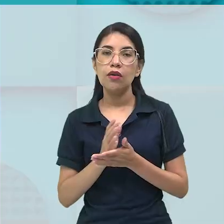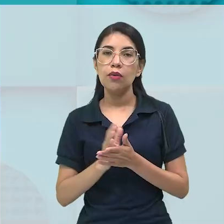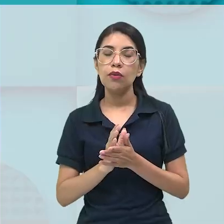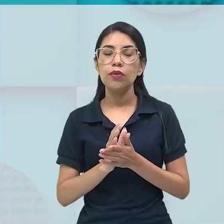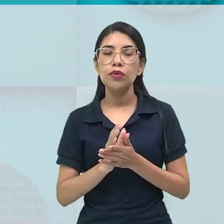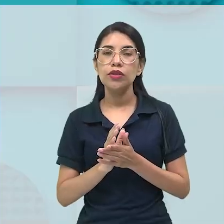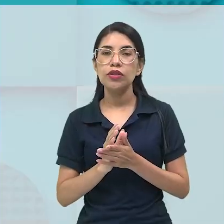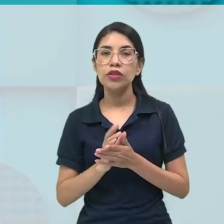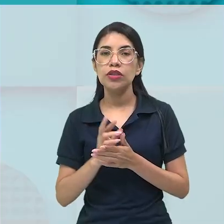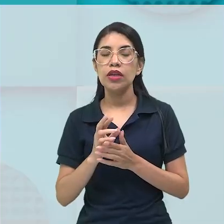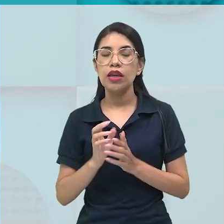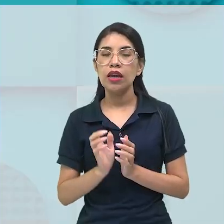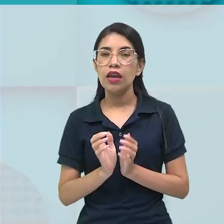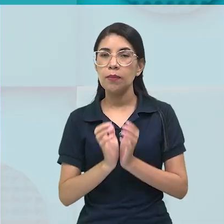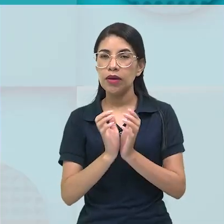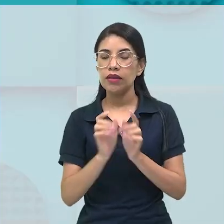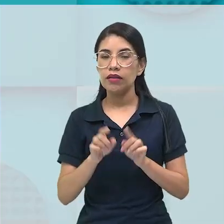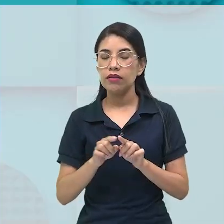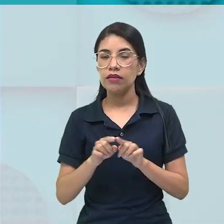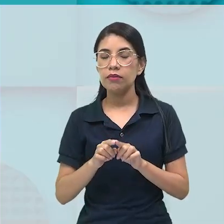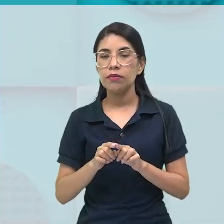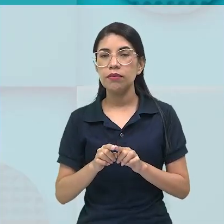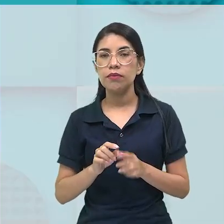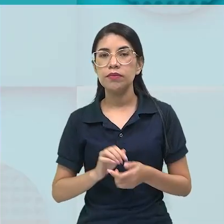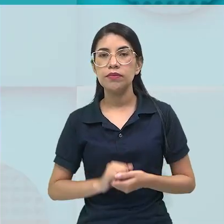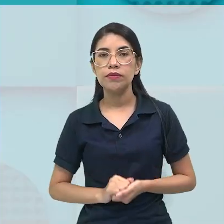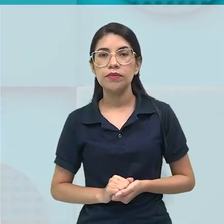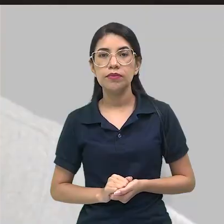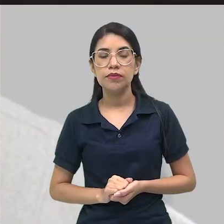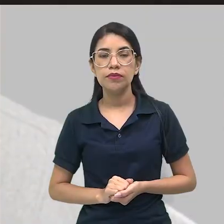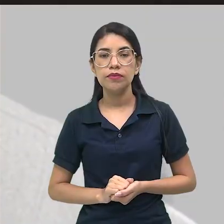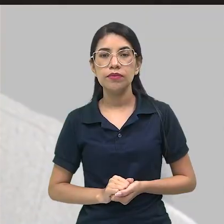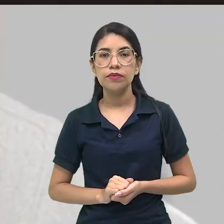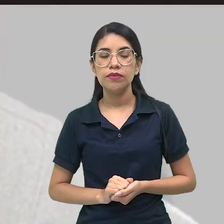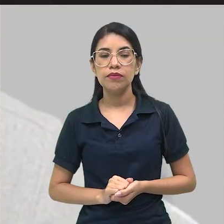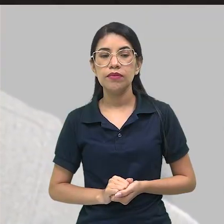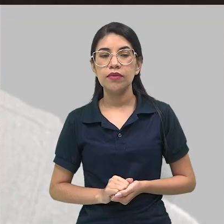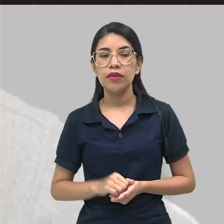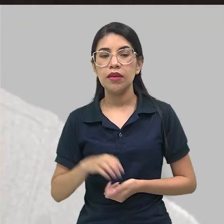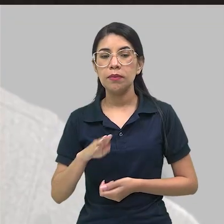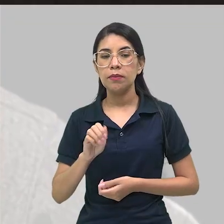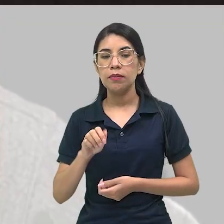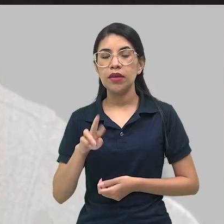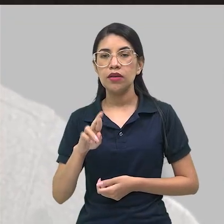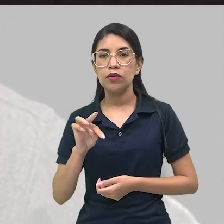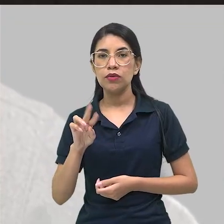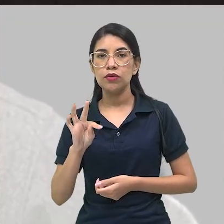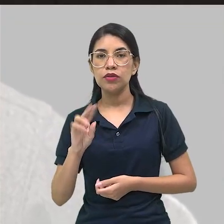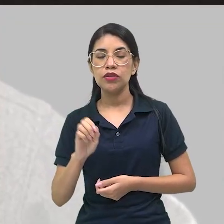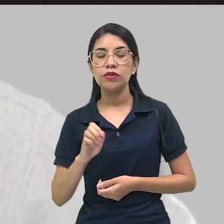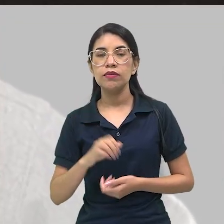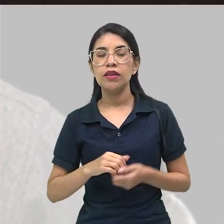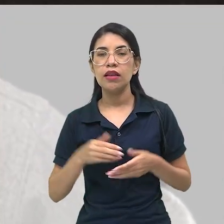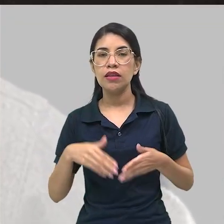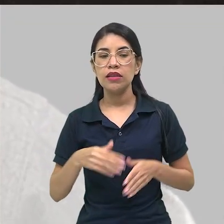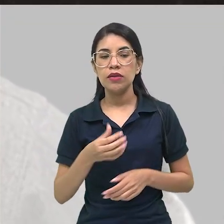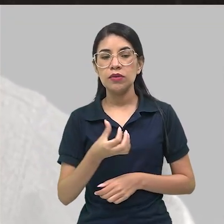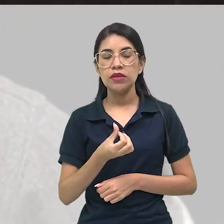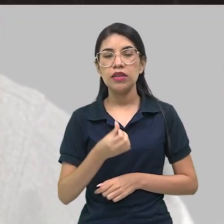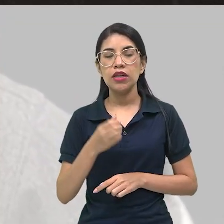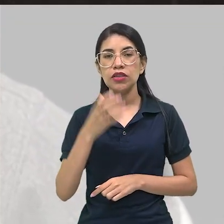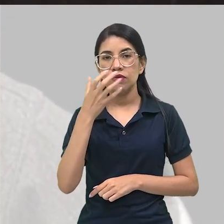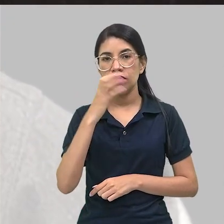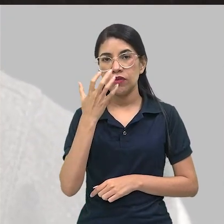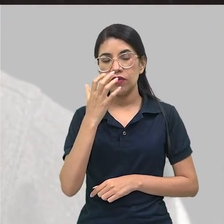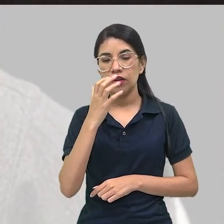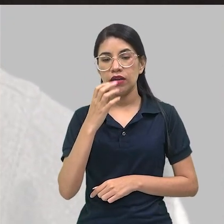recordes aí dentro do esporte. Acompanhem esse vídeo. Babe Ruth, 6 de fevereiro de